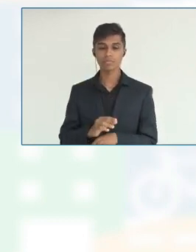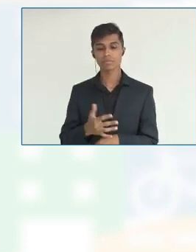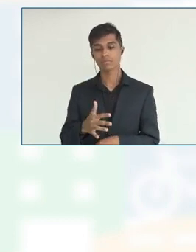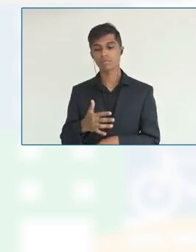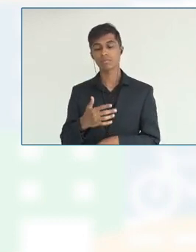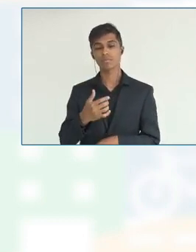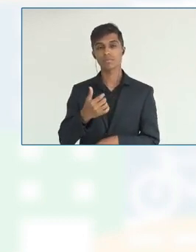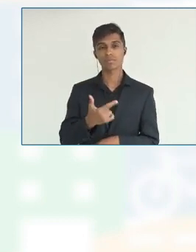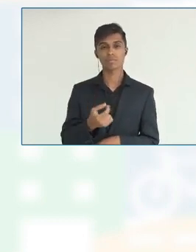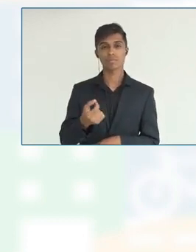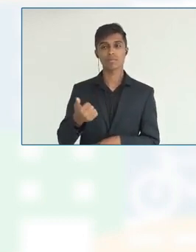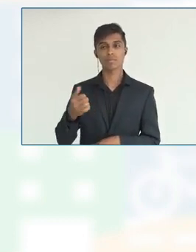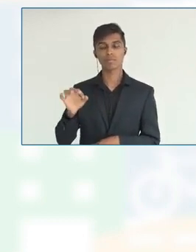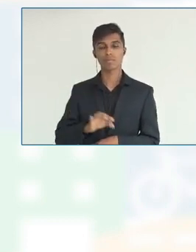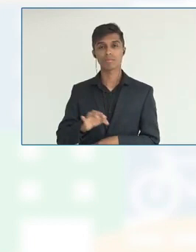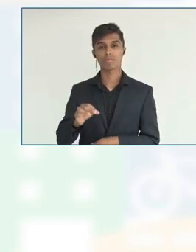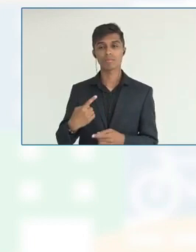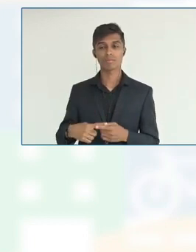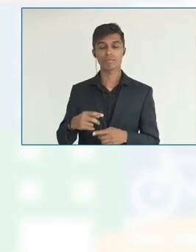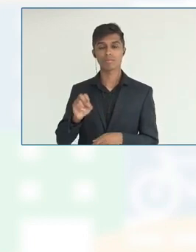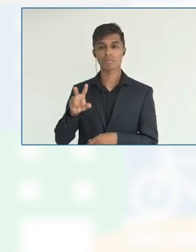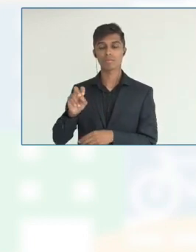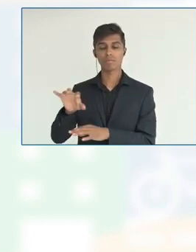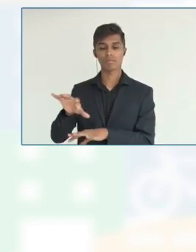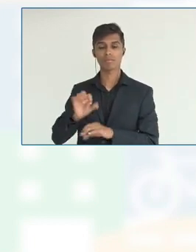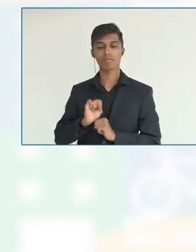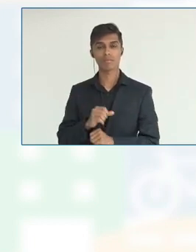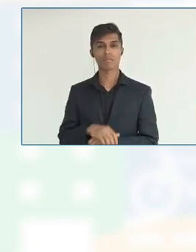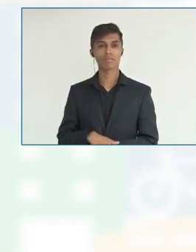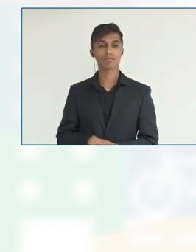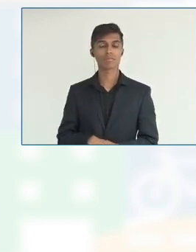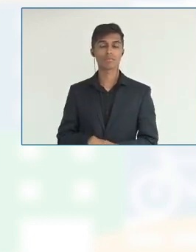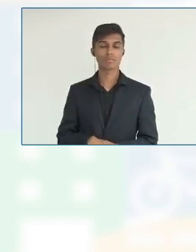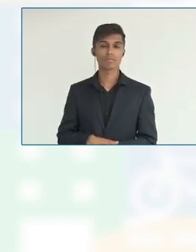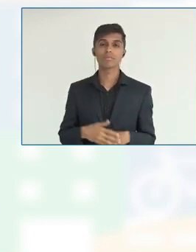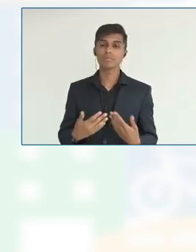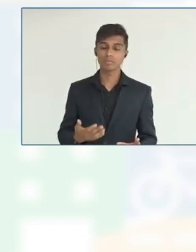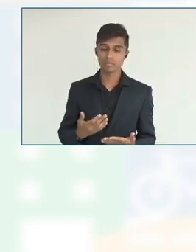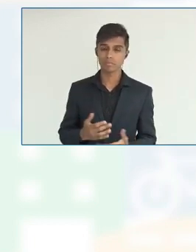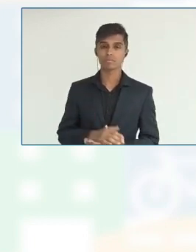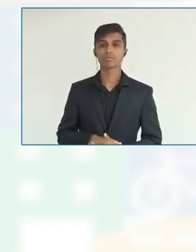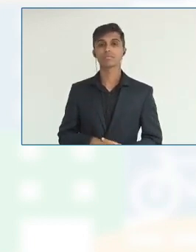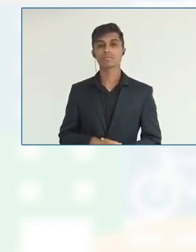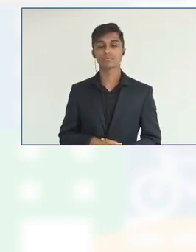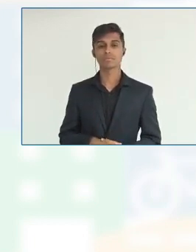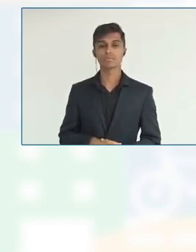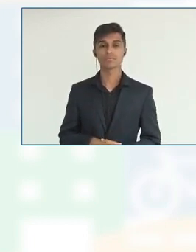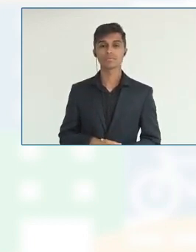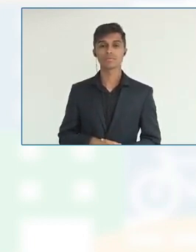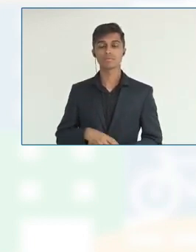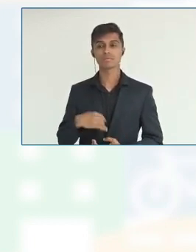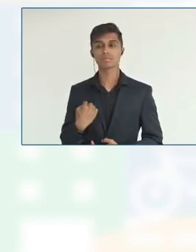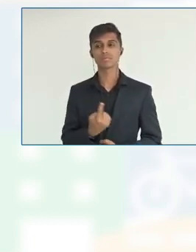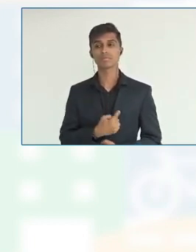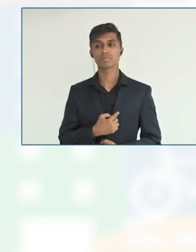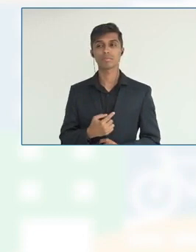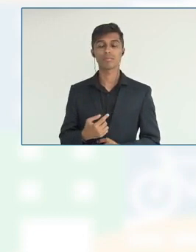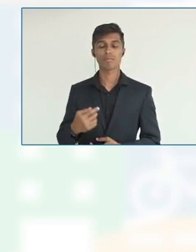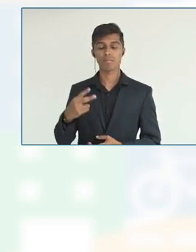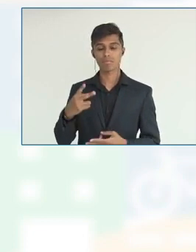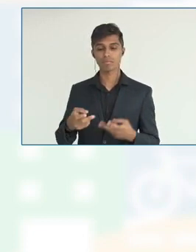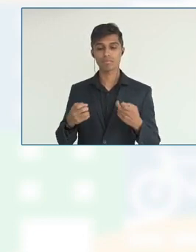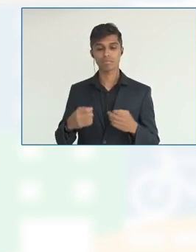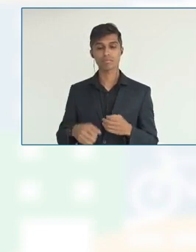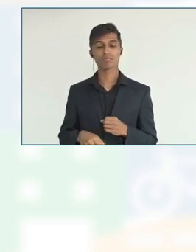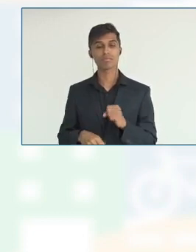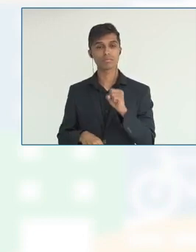do total de notificações de intoxicação no estado de São Paulo. E quando a gente observa, na região sudeste,